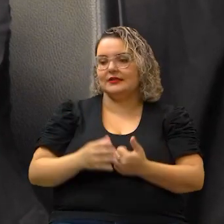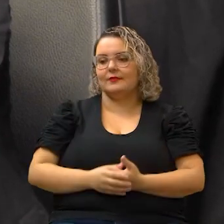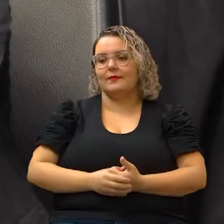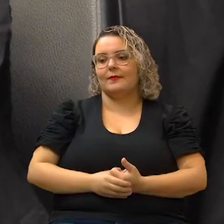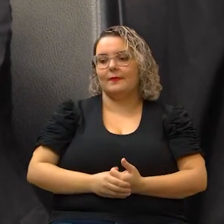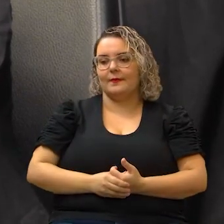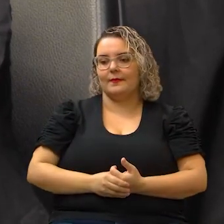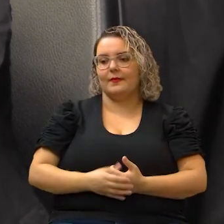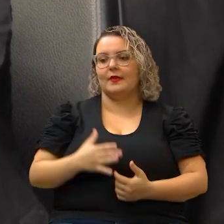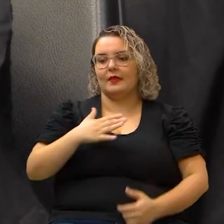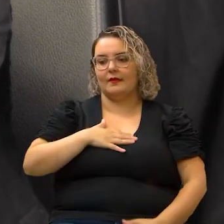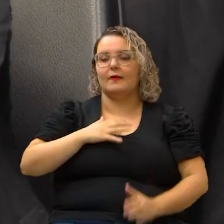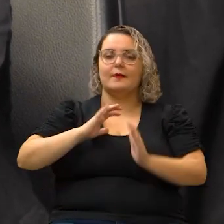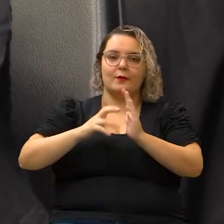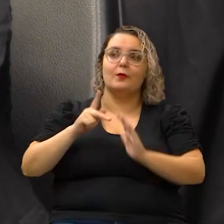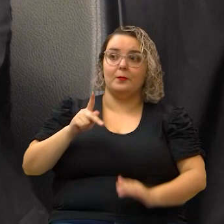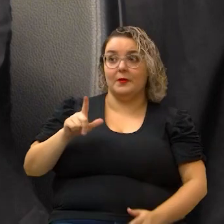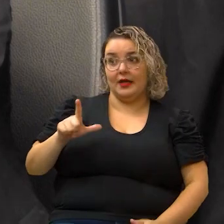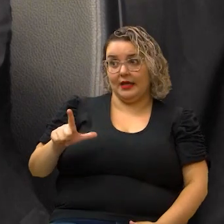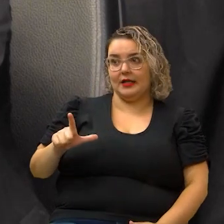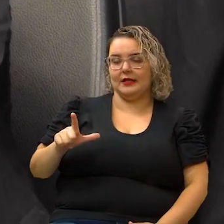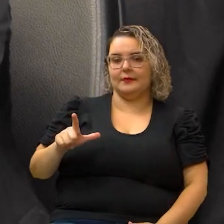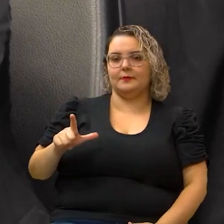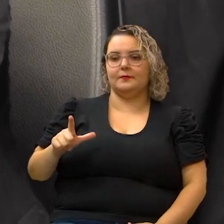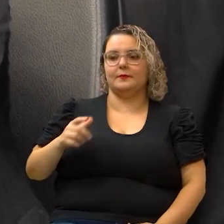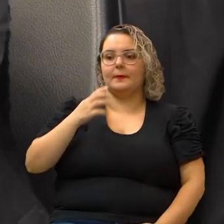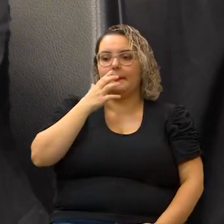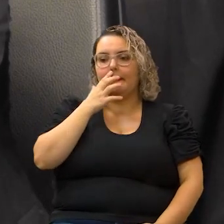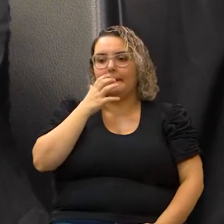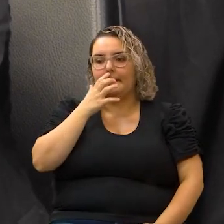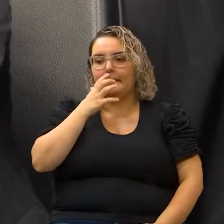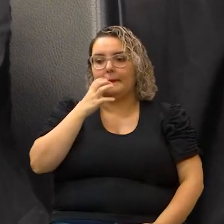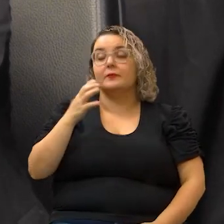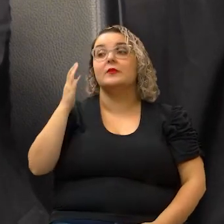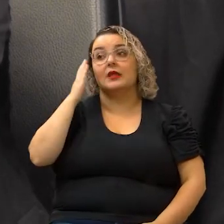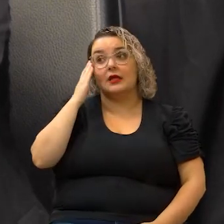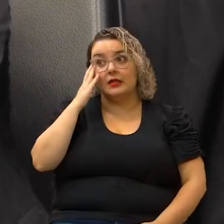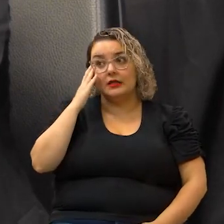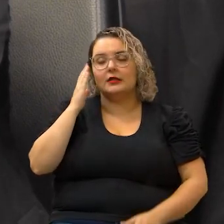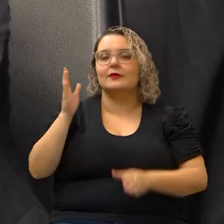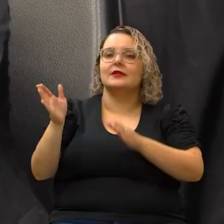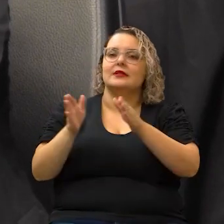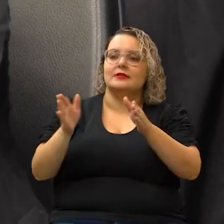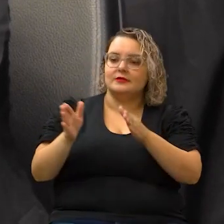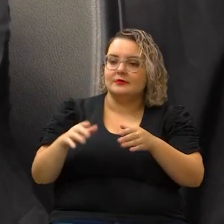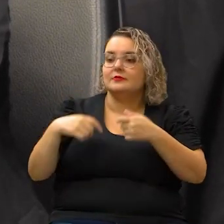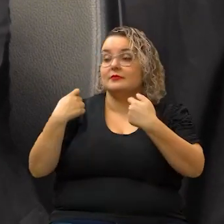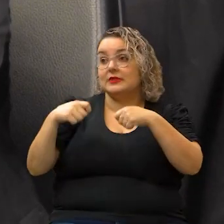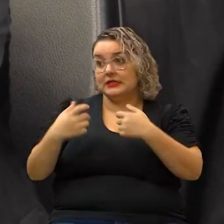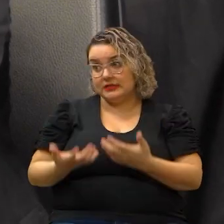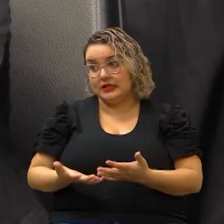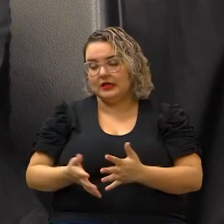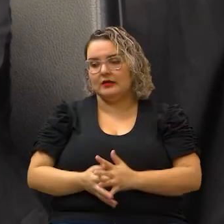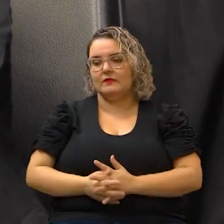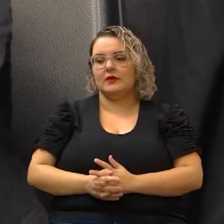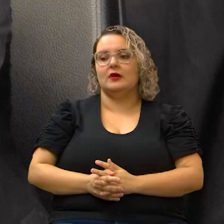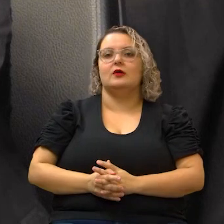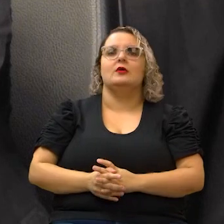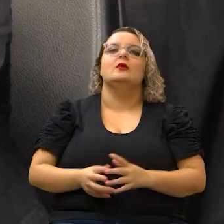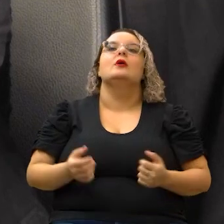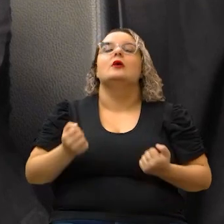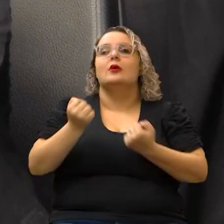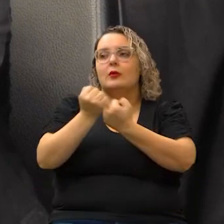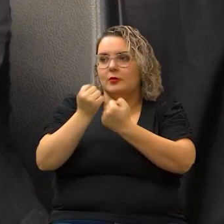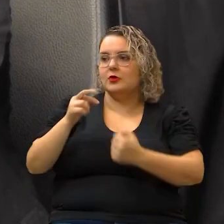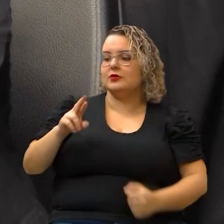agradecer o meu partido, que é o PL, ele entendeu que nesse momento ele devia estar